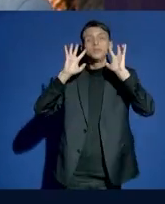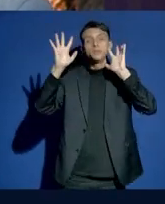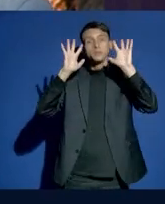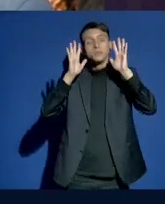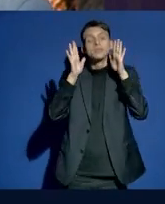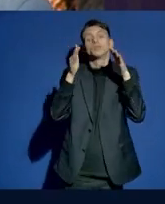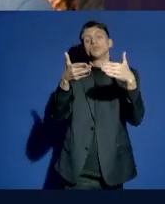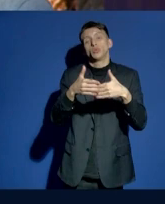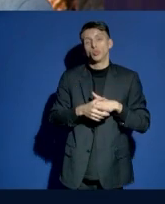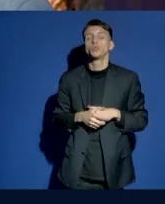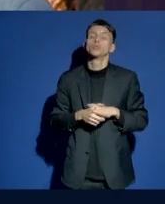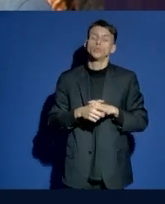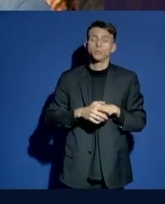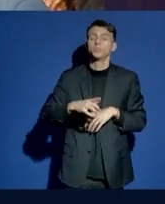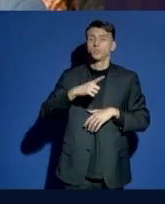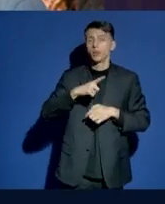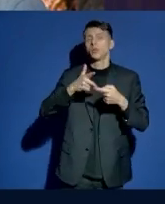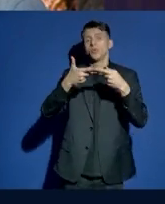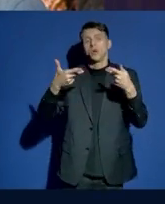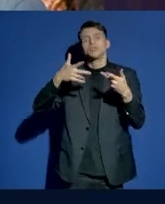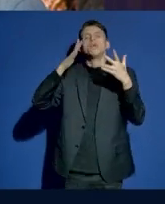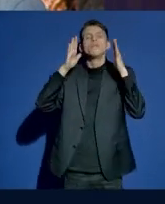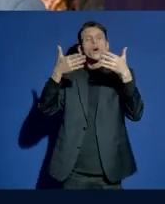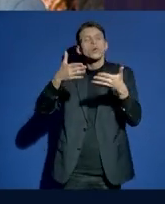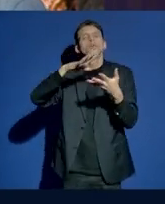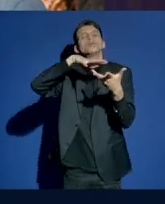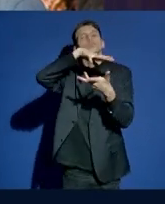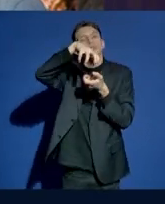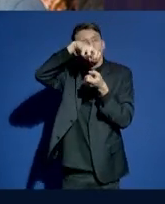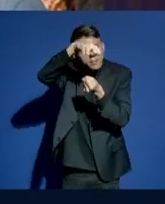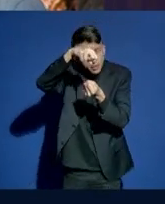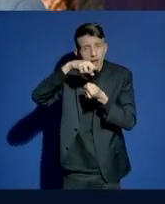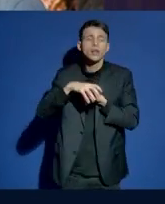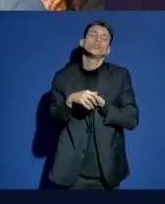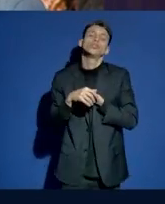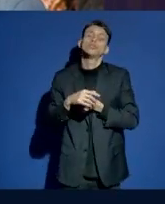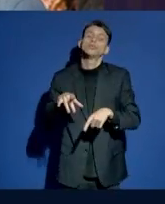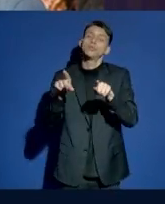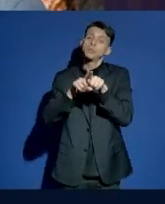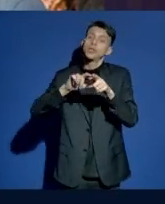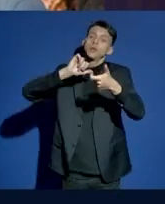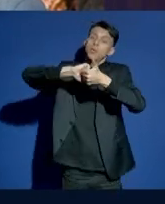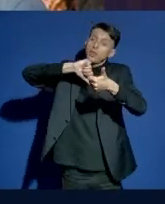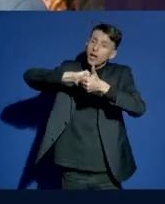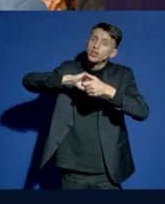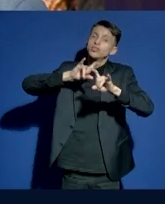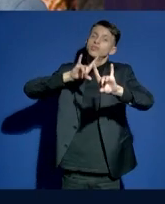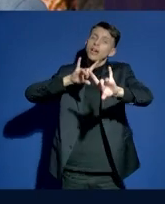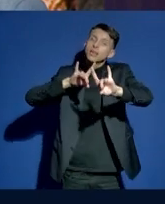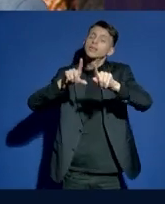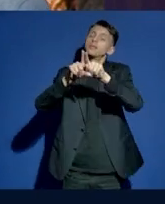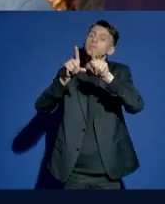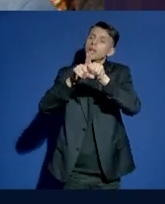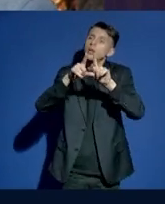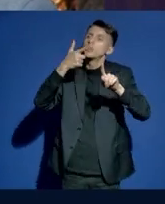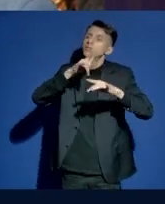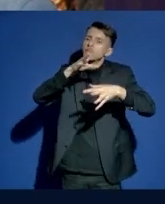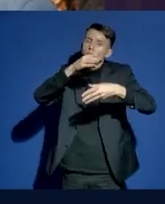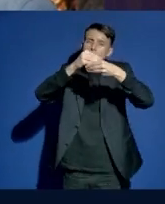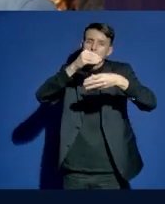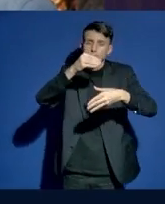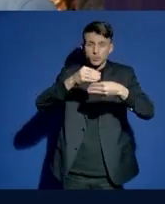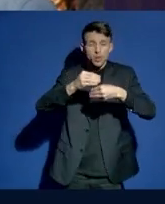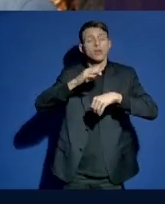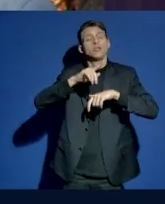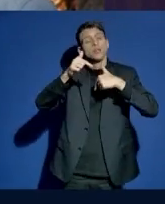né? Então, tem uma tendência de sustentabilidade, tem uma tendência também de eficácia técnica, de complementariedade